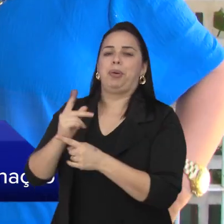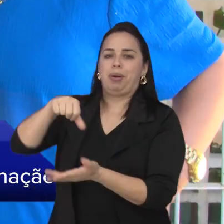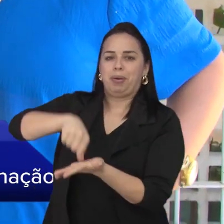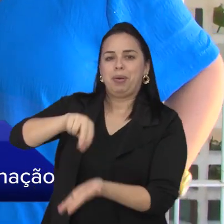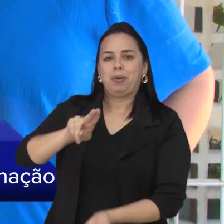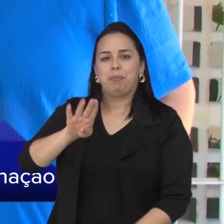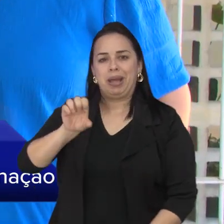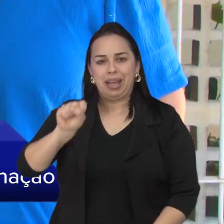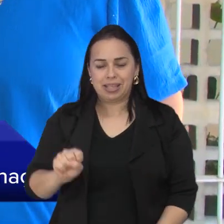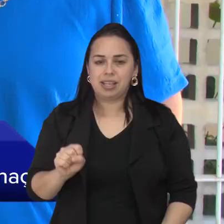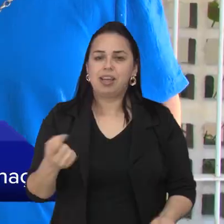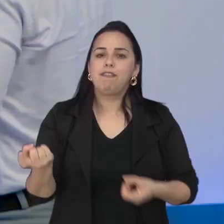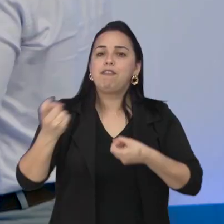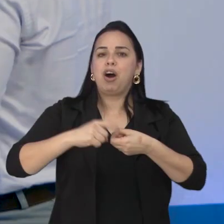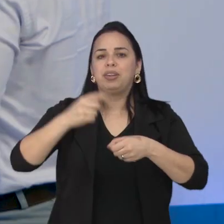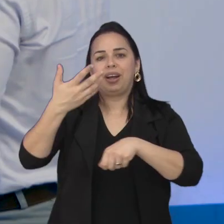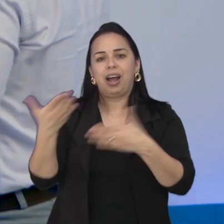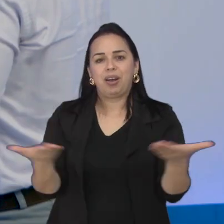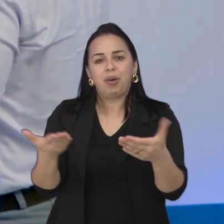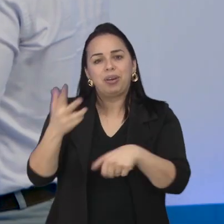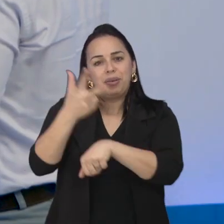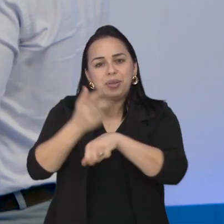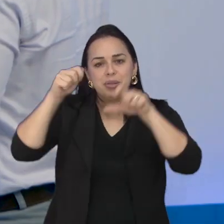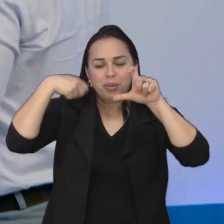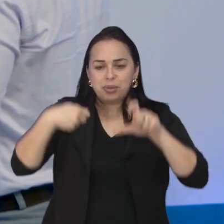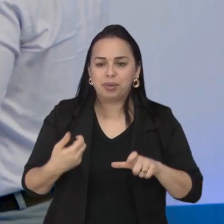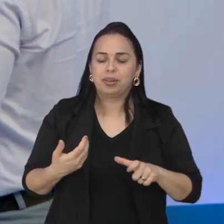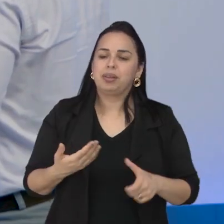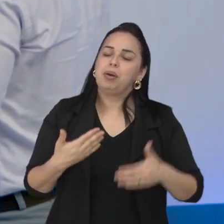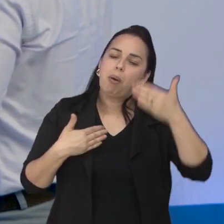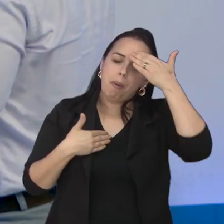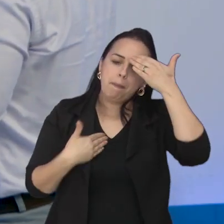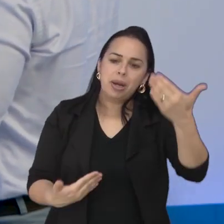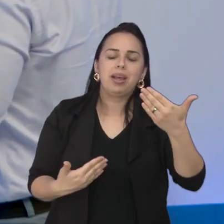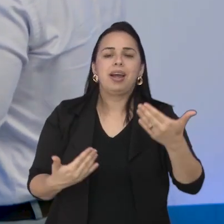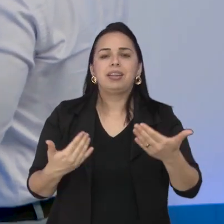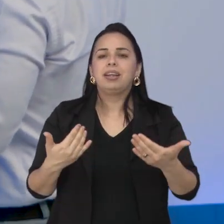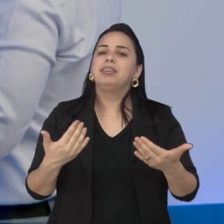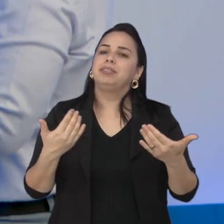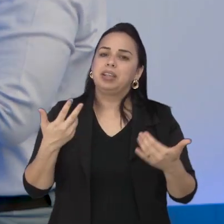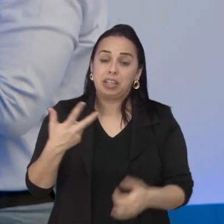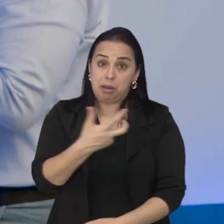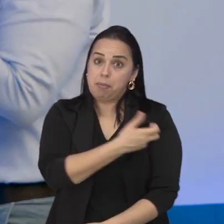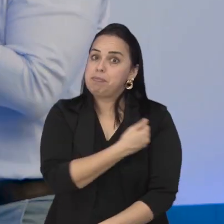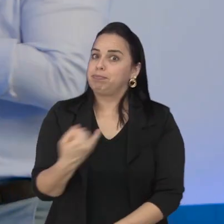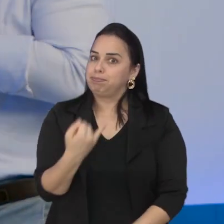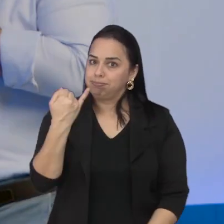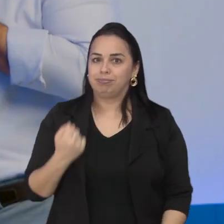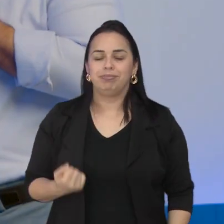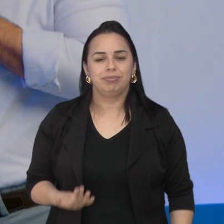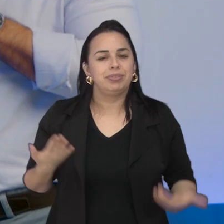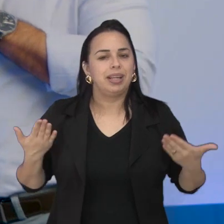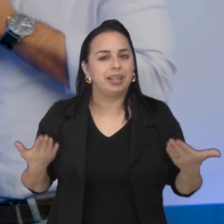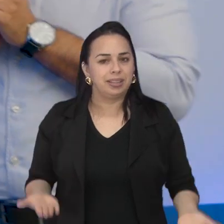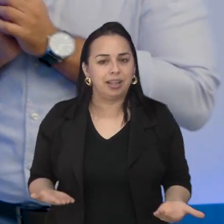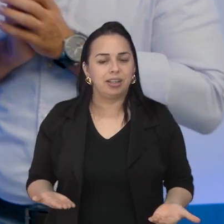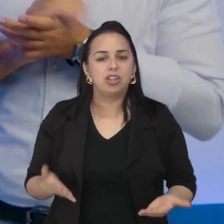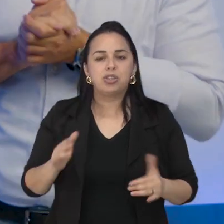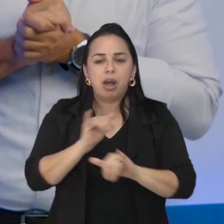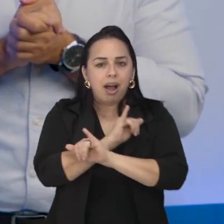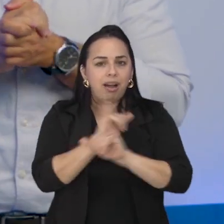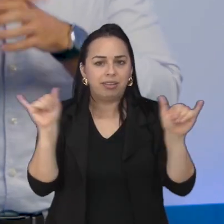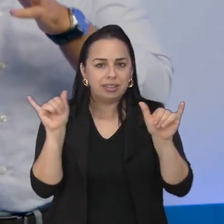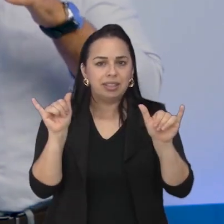UBS. Recomendo a mesma coisa para você de casa. Volto com você no estúdio, Guerra. Isso aí, João. Muito obrigado. Manter as vacinas em dia, hein?